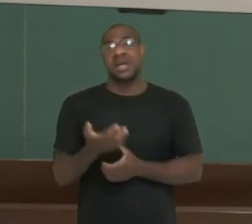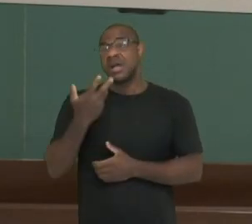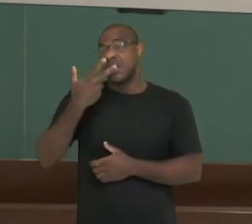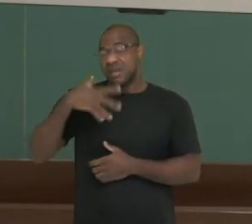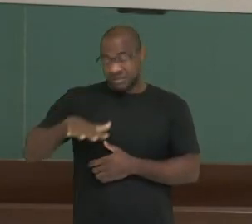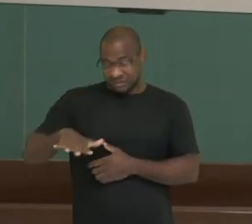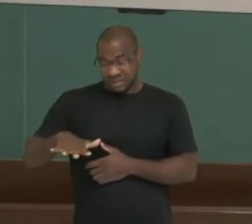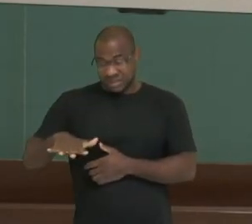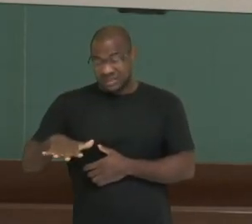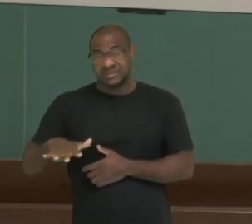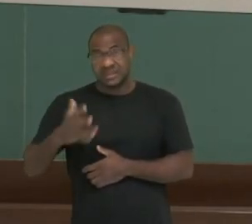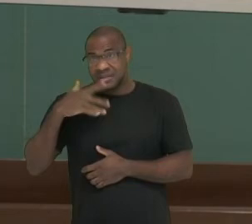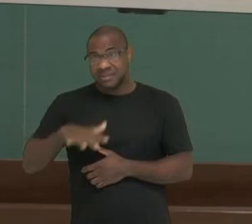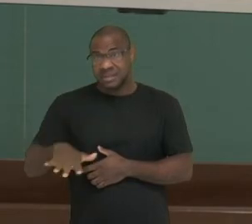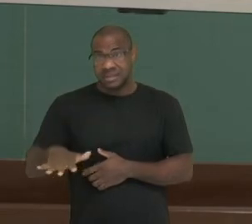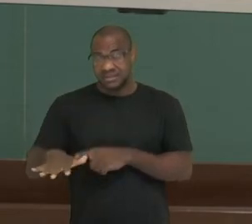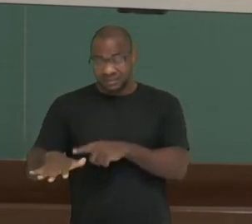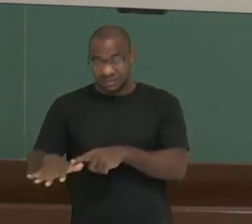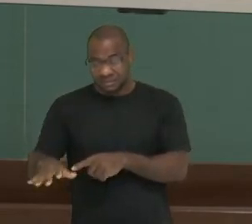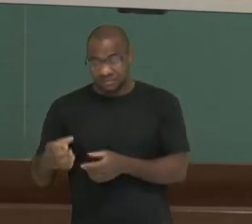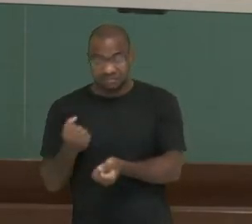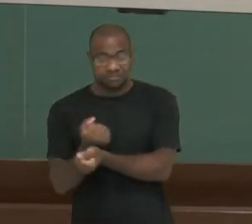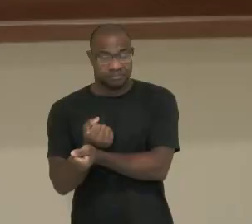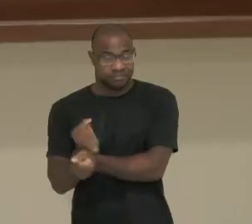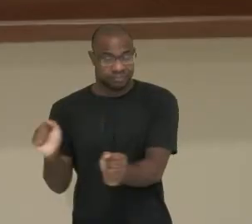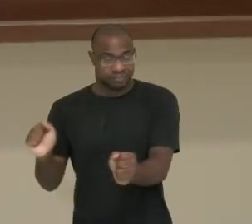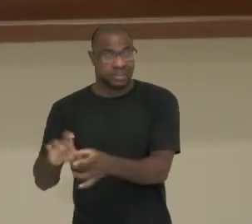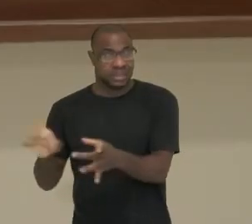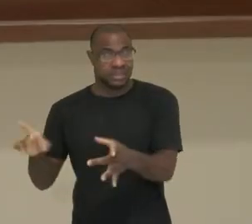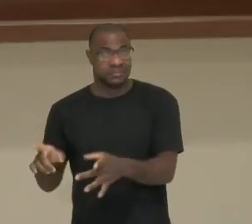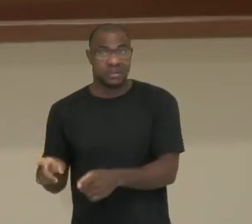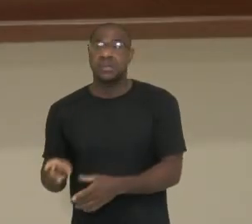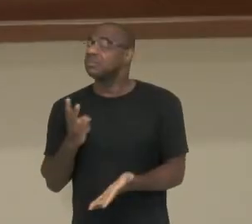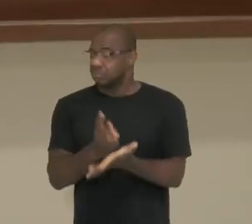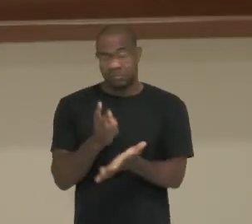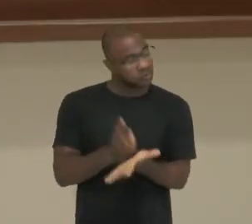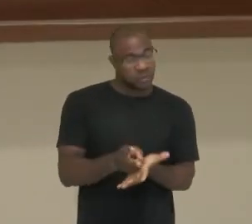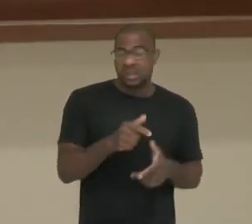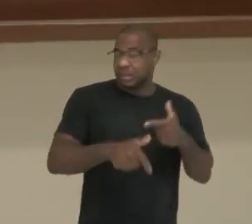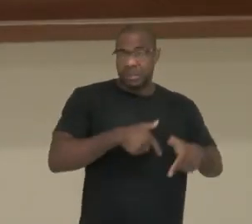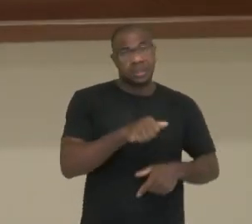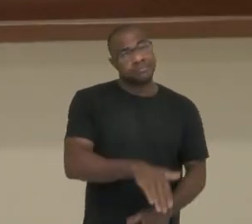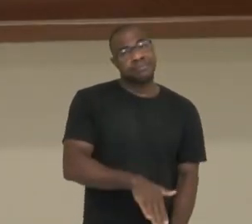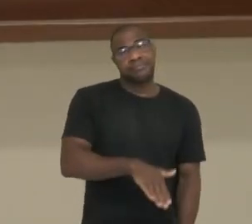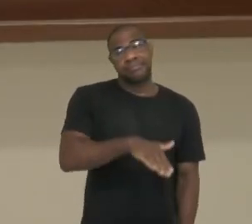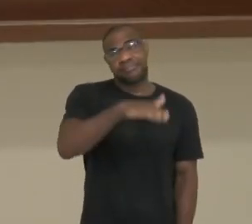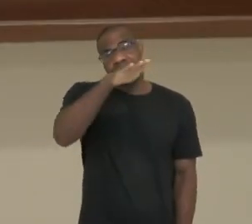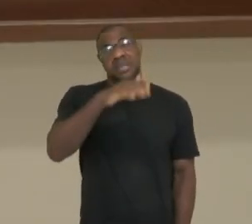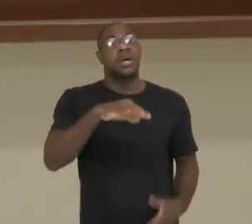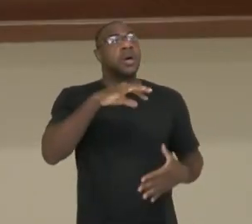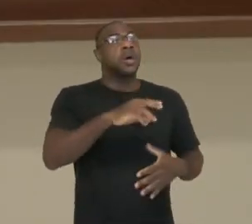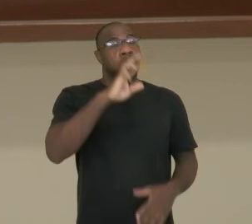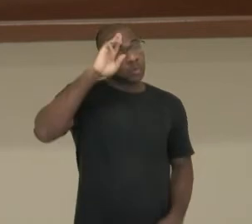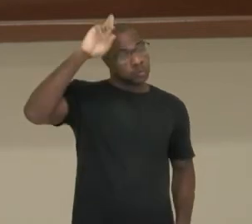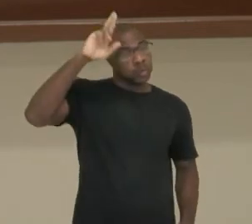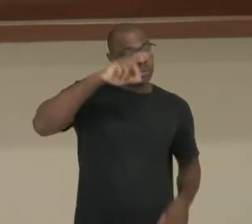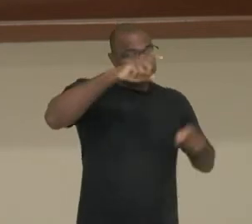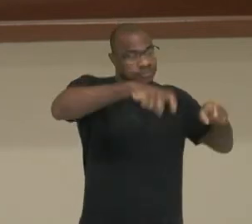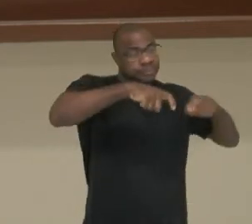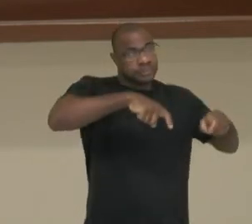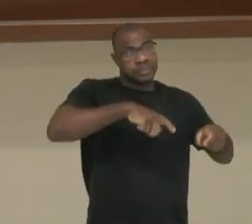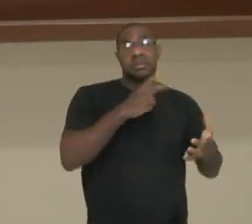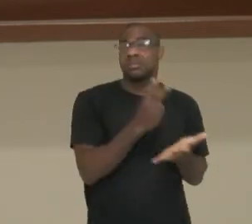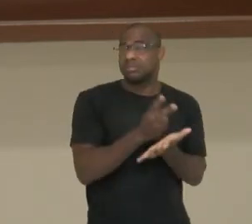com a lei do ventre livre, mantinham-se como escravas, e os senhores, né, também acabavam mantendo-se